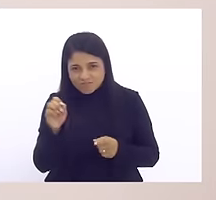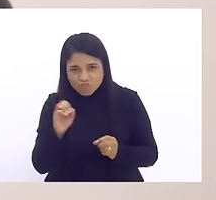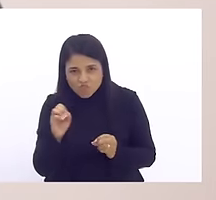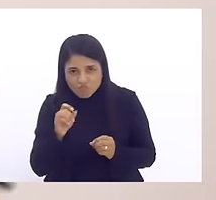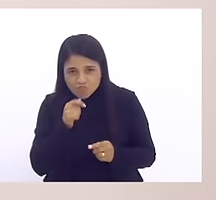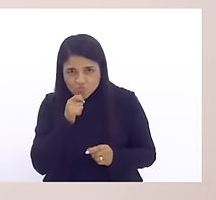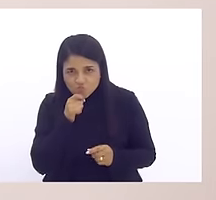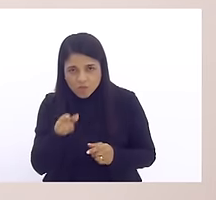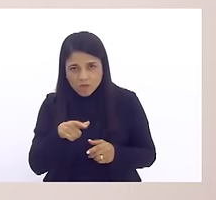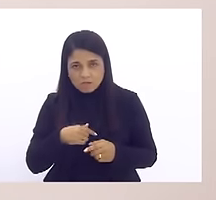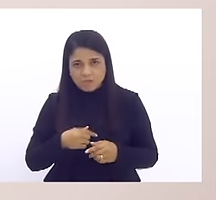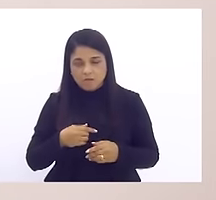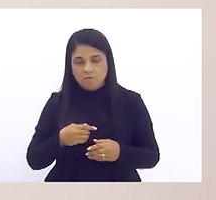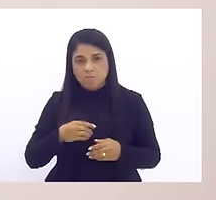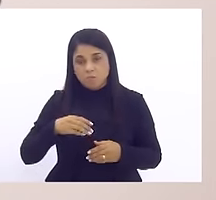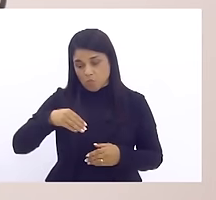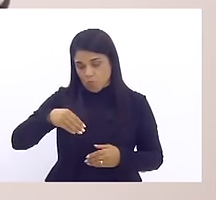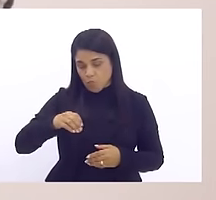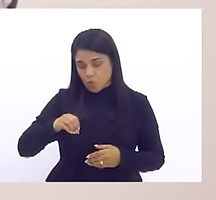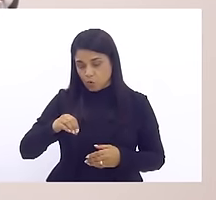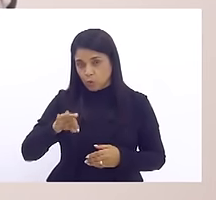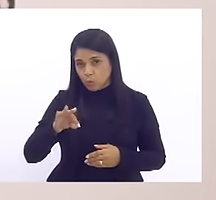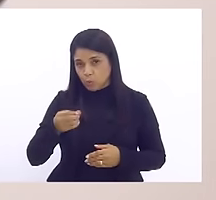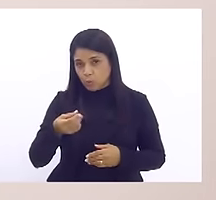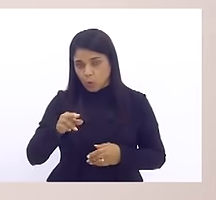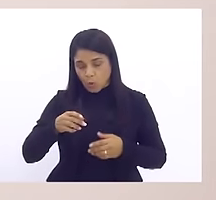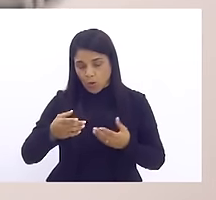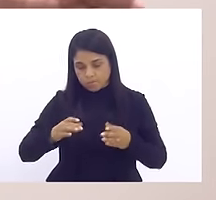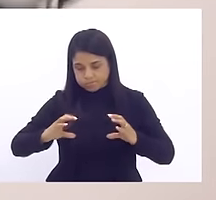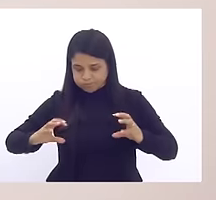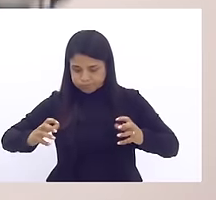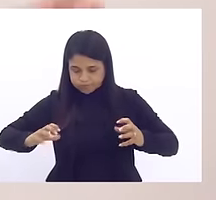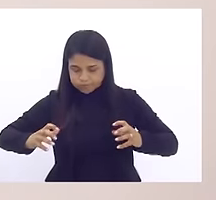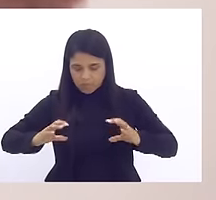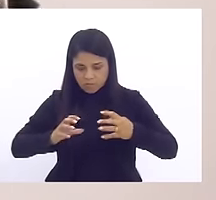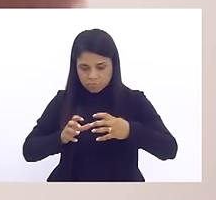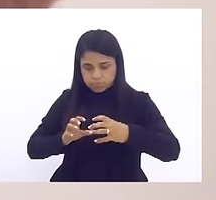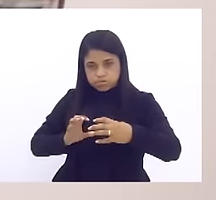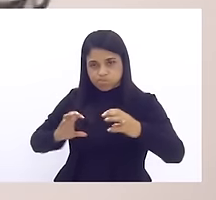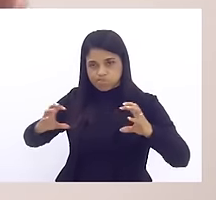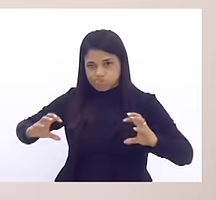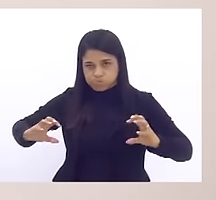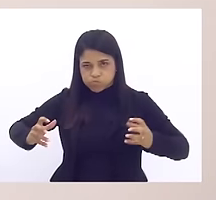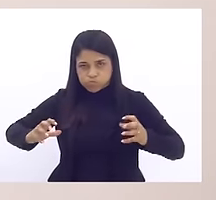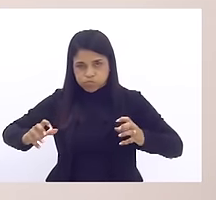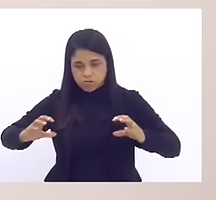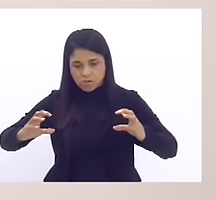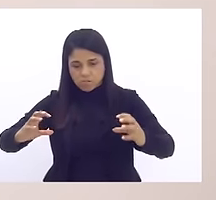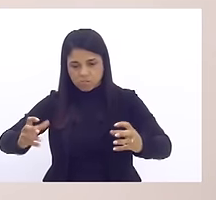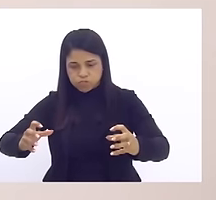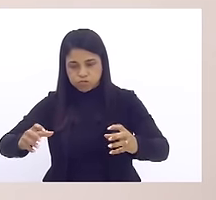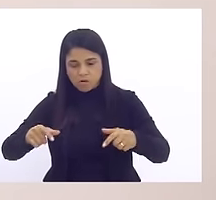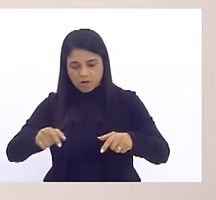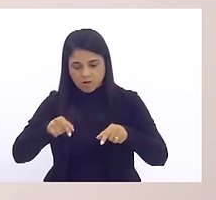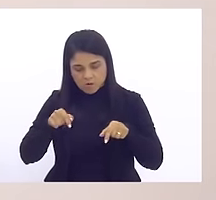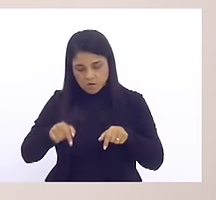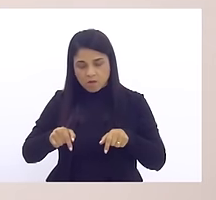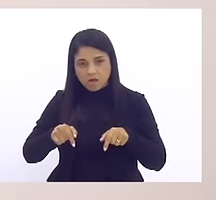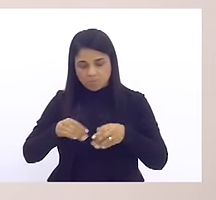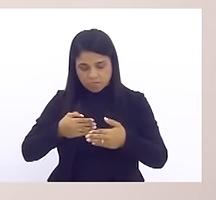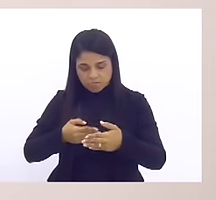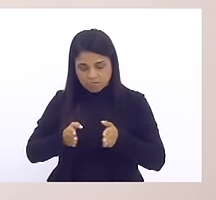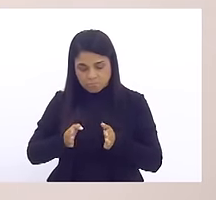não chega sem motor não tô falando de rap não tô falando carro das operações que são presa por trânsito Coronel não chega lá